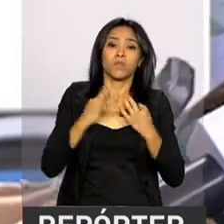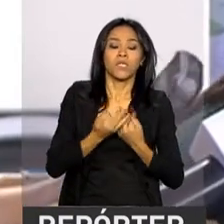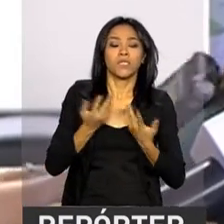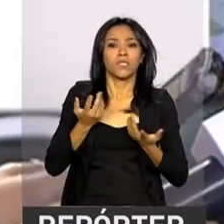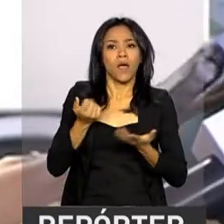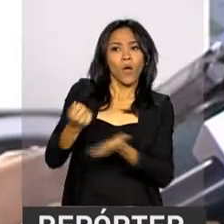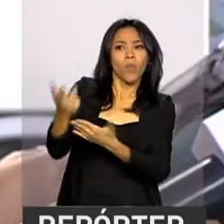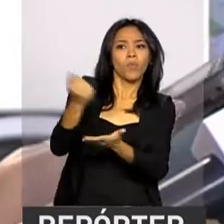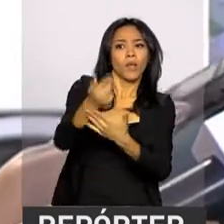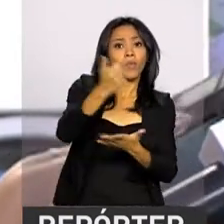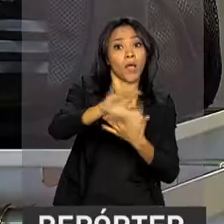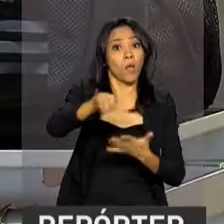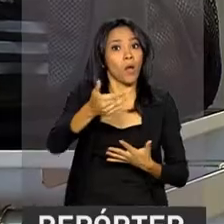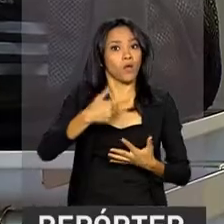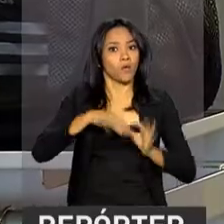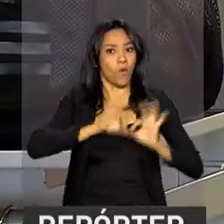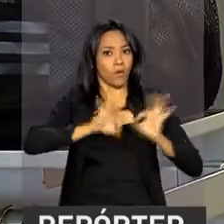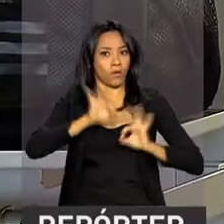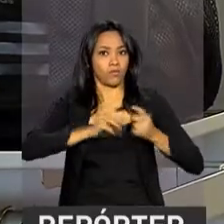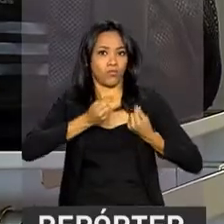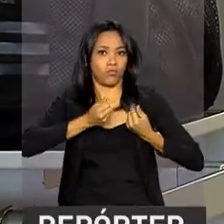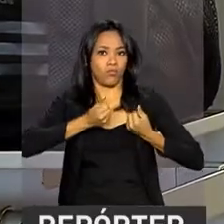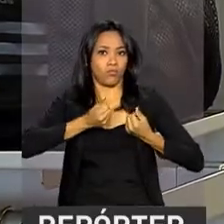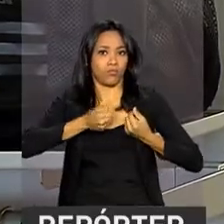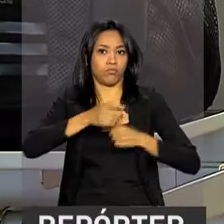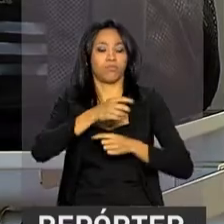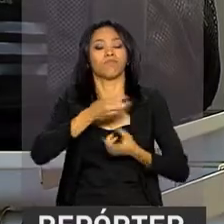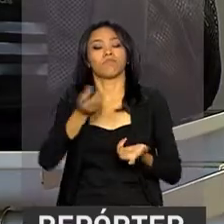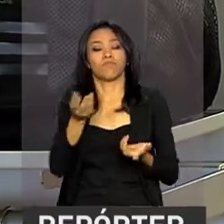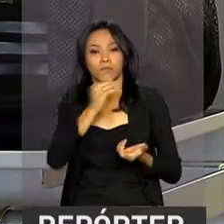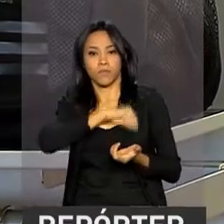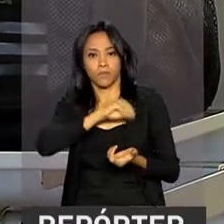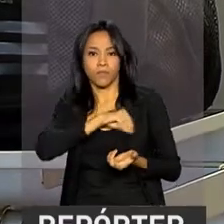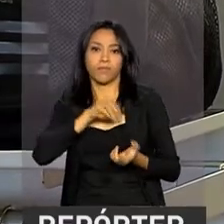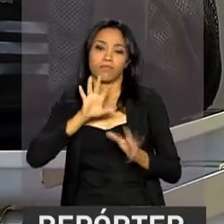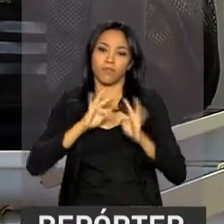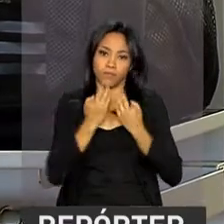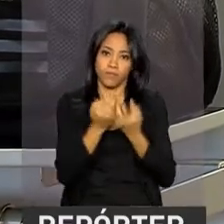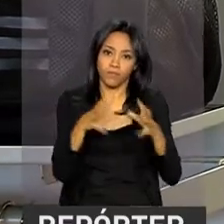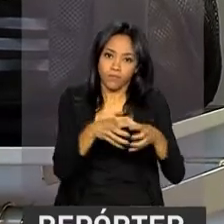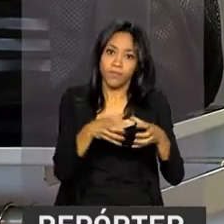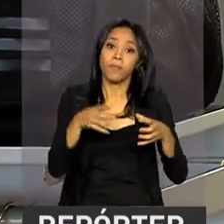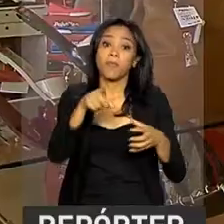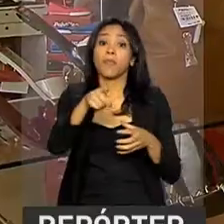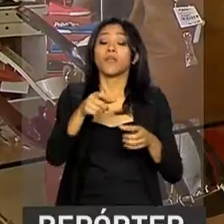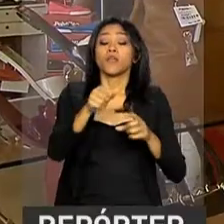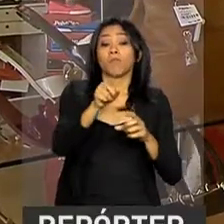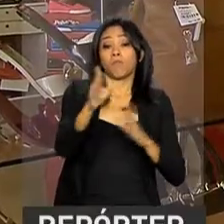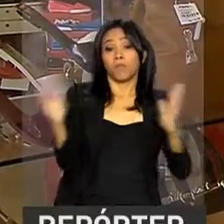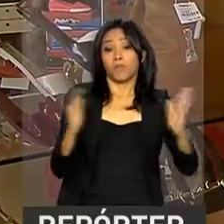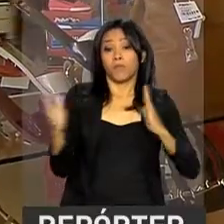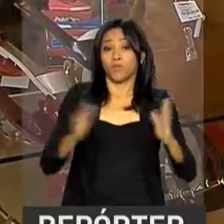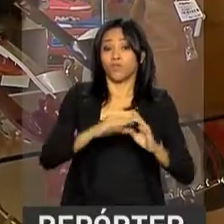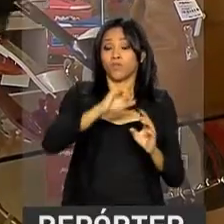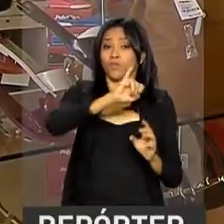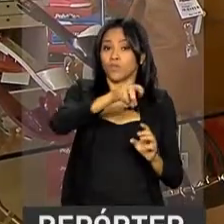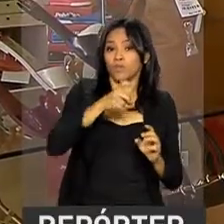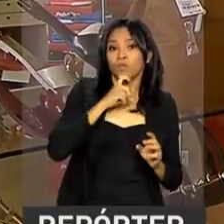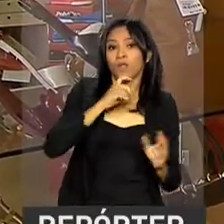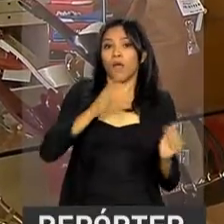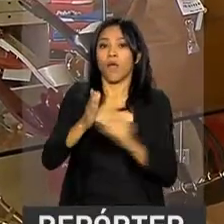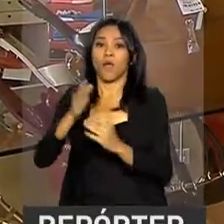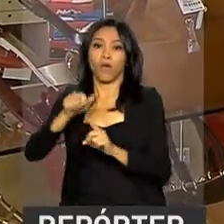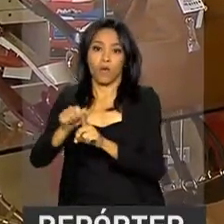sua o seu orçamento e apesar do recuo de 6 por cento nas vendas do varejo entre julho e agosto o setor segue estável